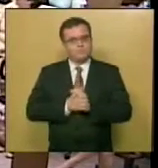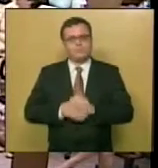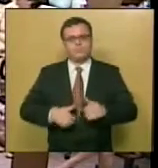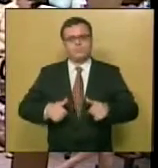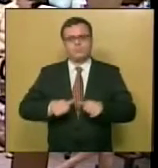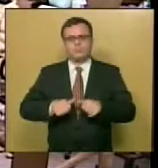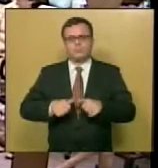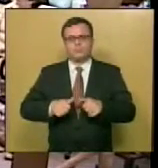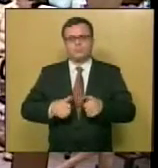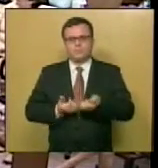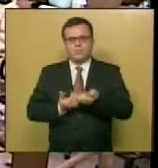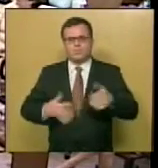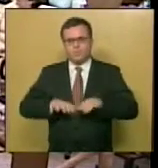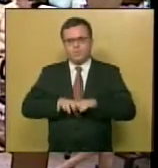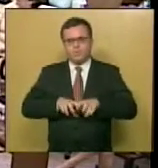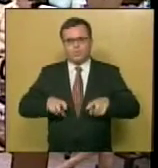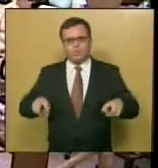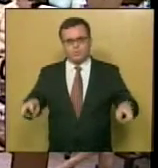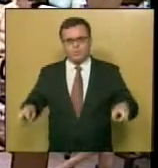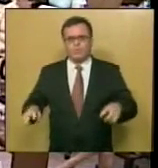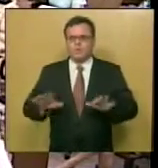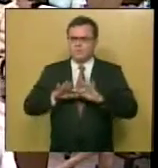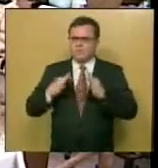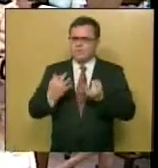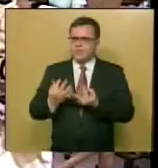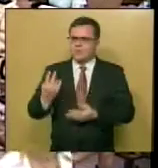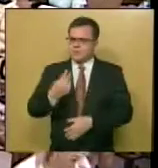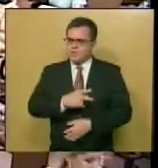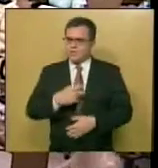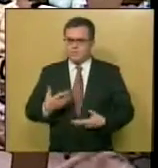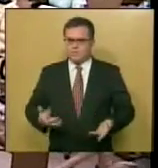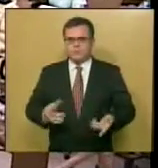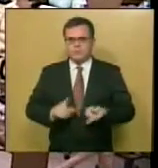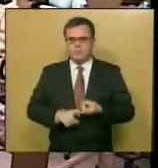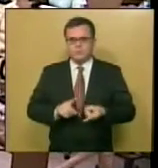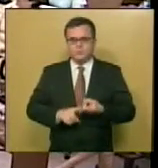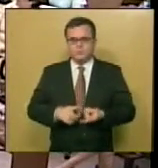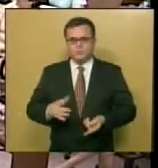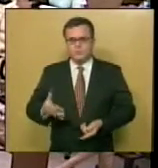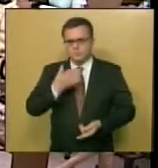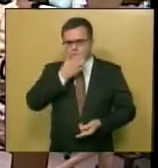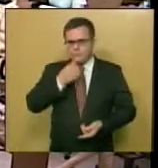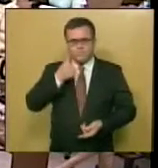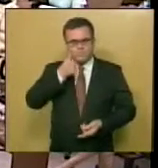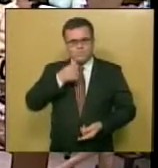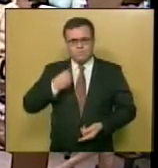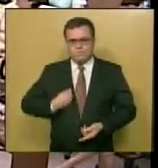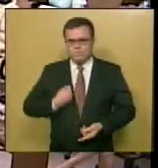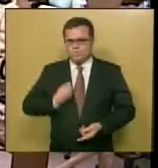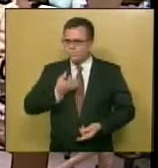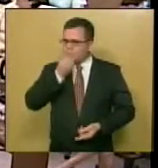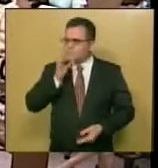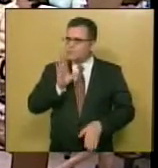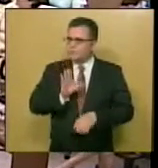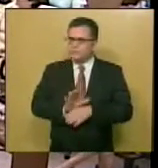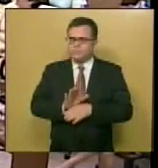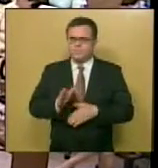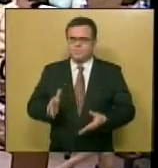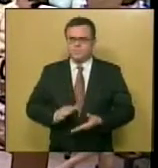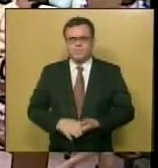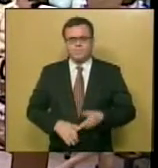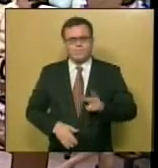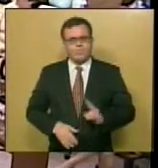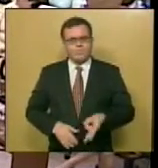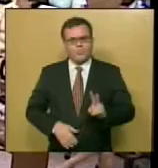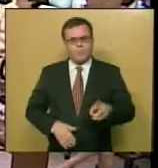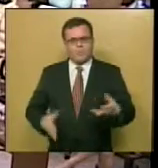todos os mais deputados, familiares do homenageado, senhoras e senhores, boa tarde. Prosseguindo com